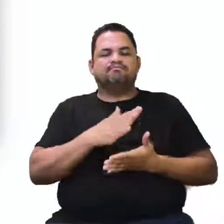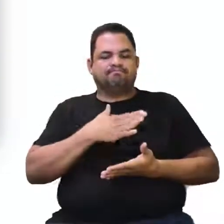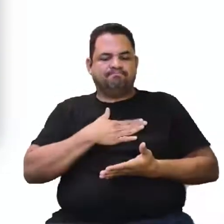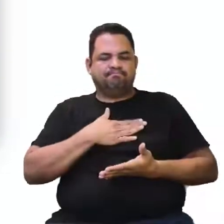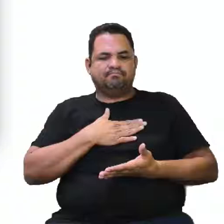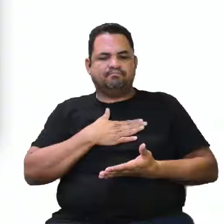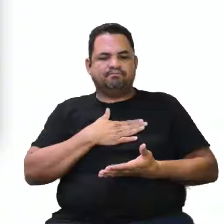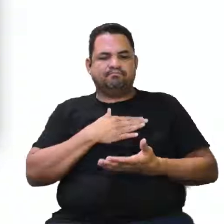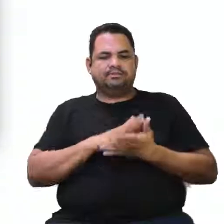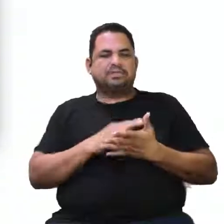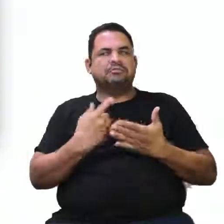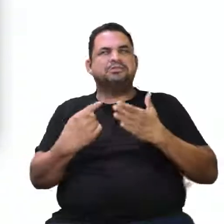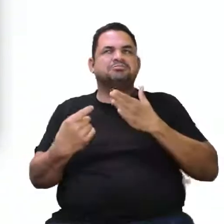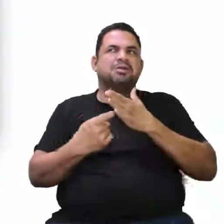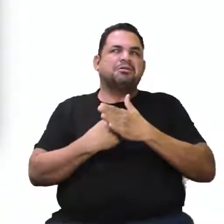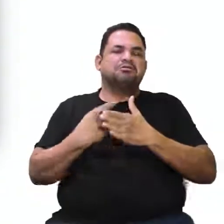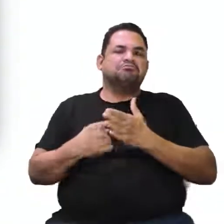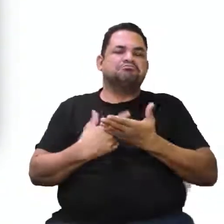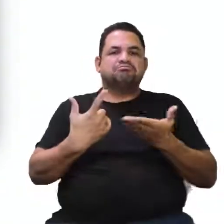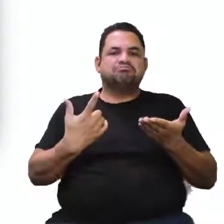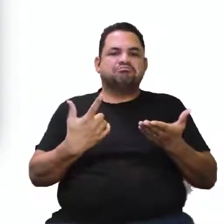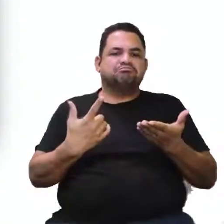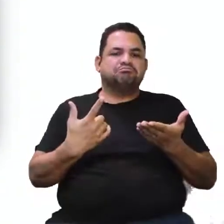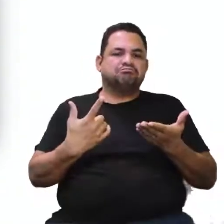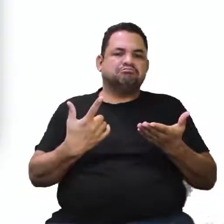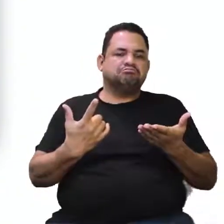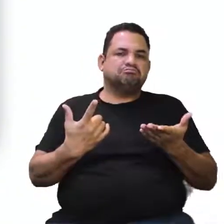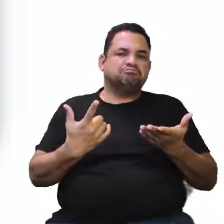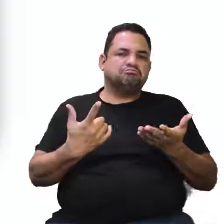minhas interrogações,